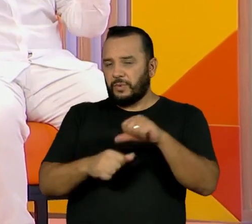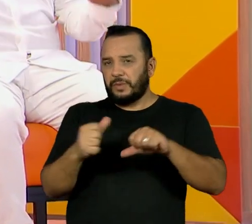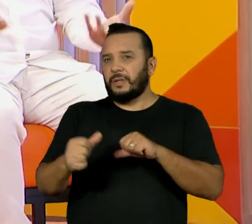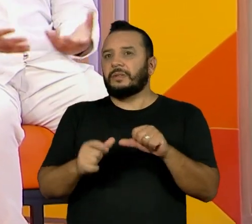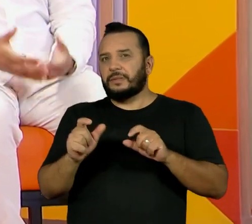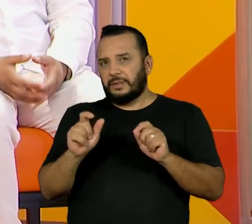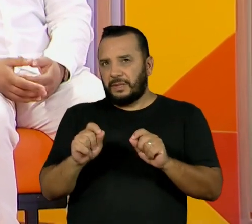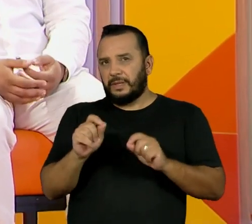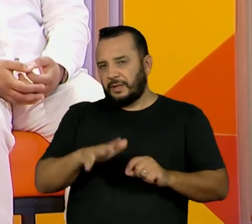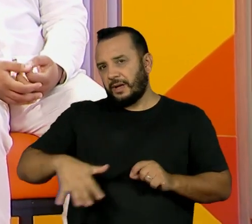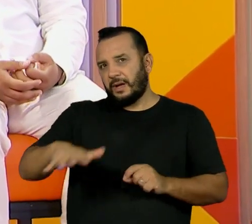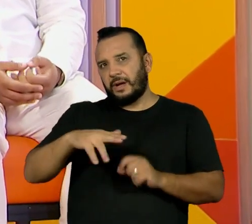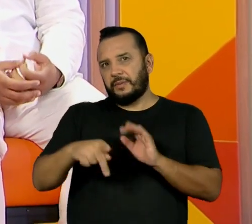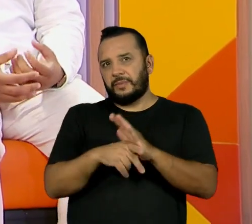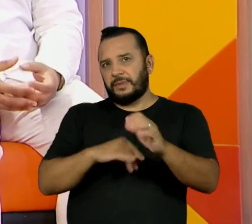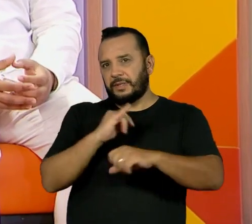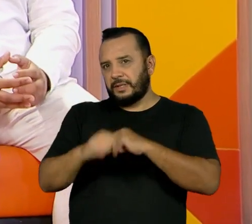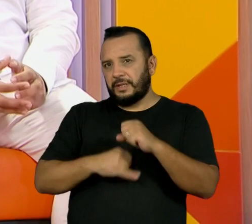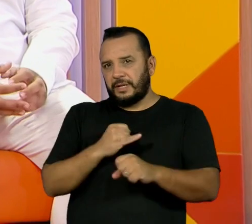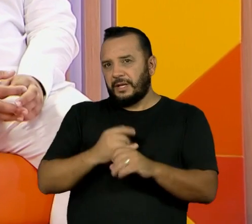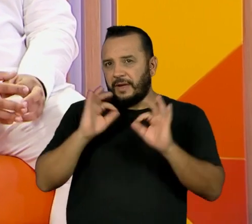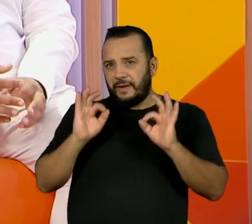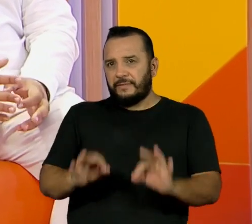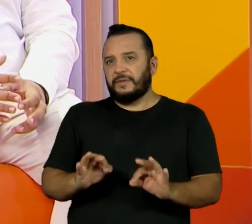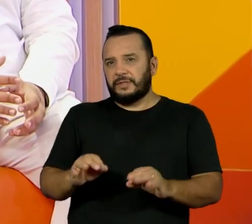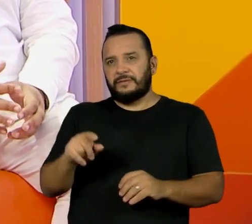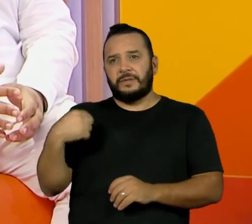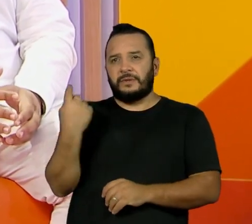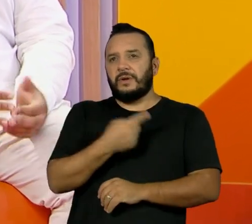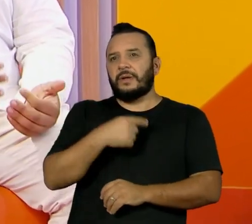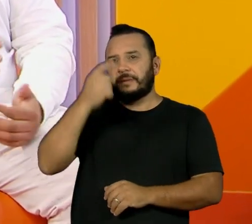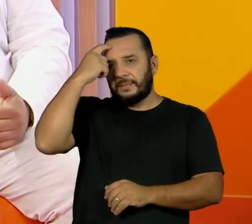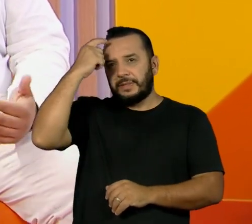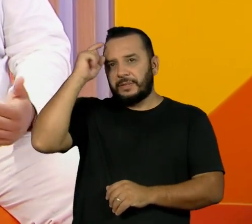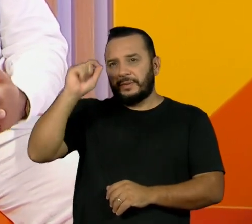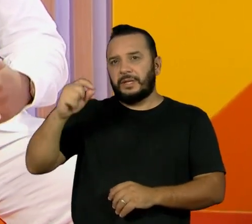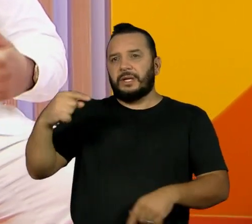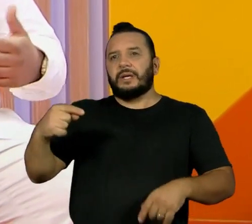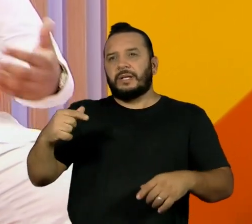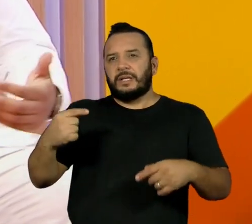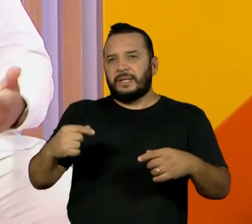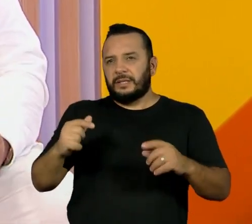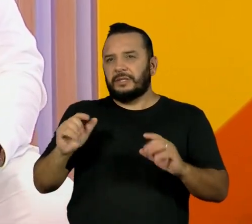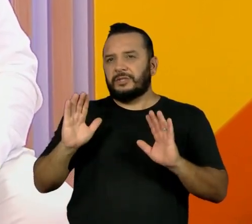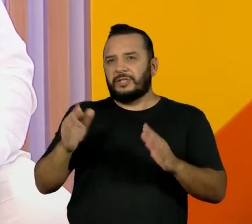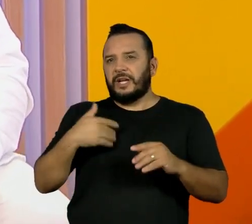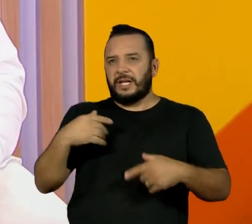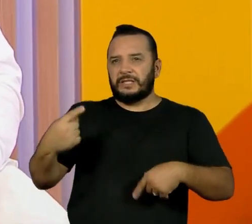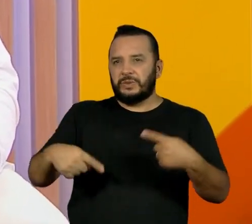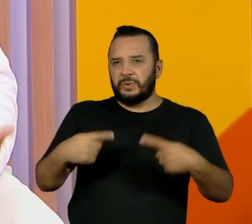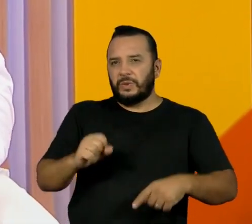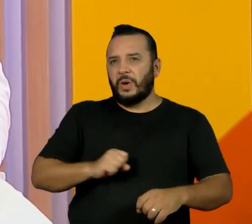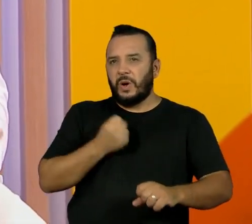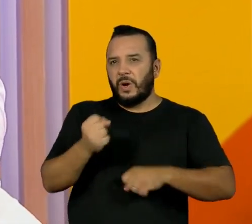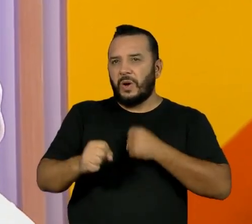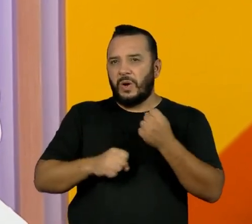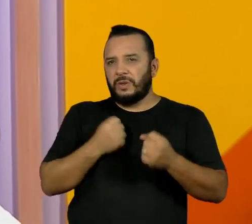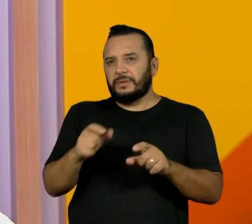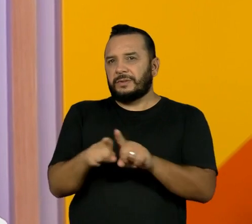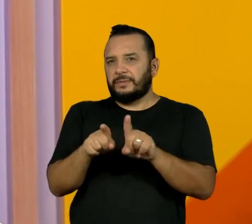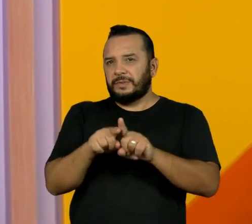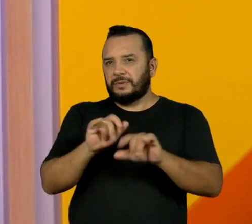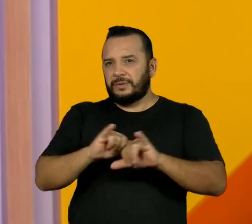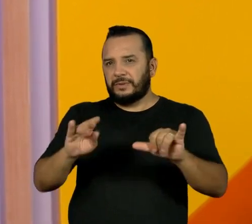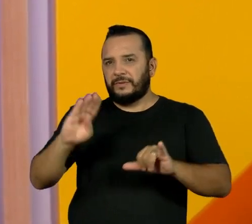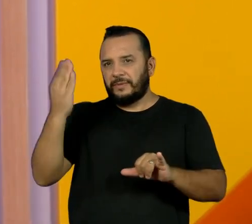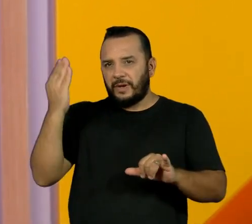no cenário da internet, principalmente quando a gente pensa em discurso de ódio, né, em qualquer tipo de disseminação de fake news